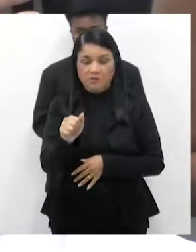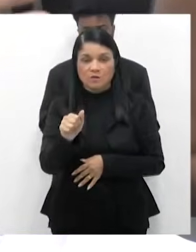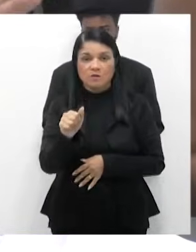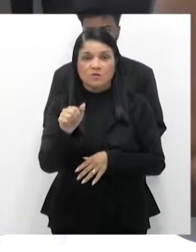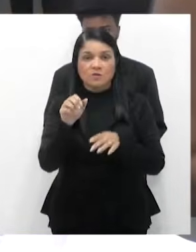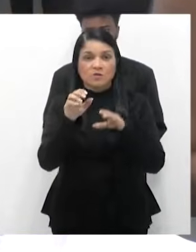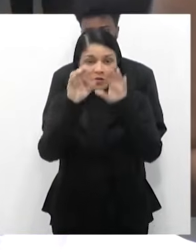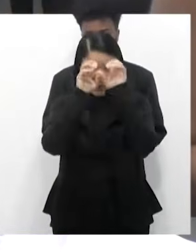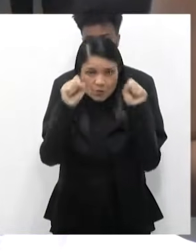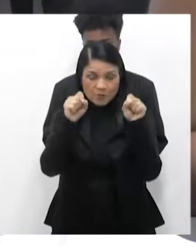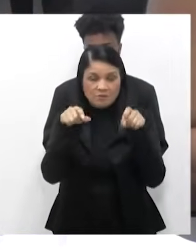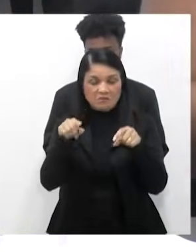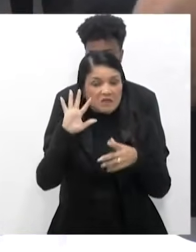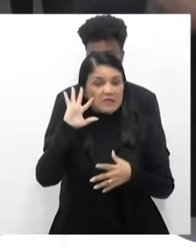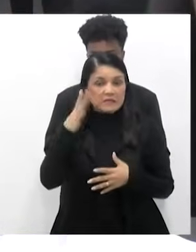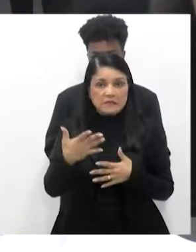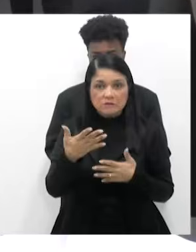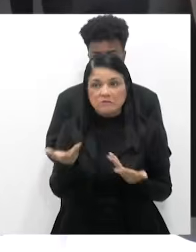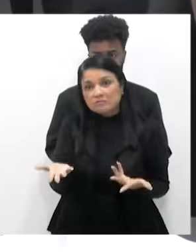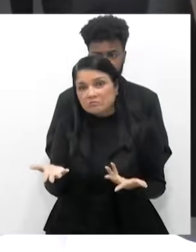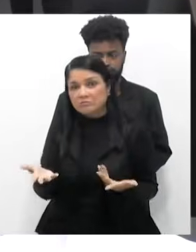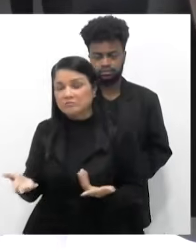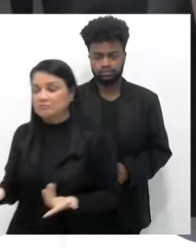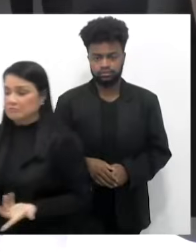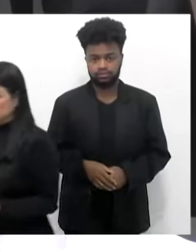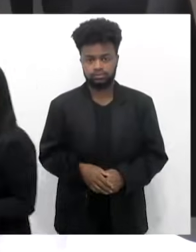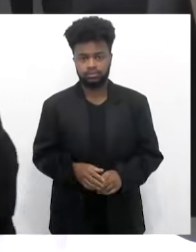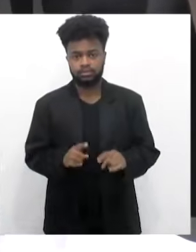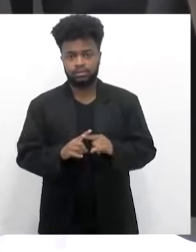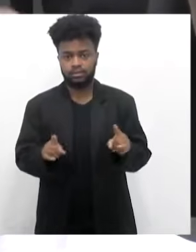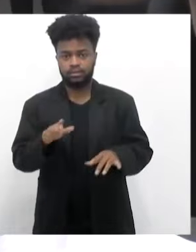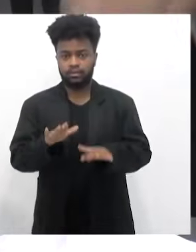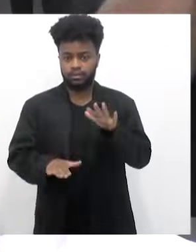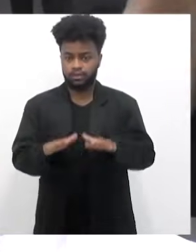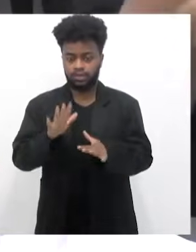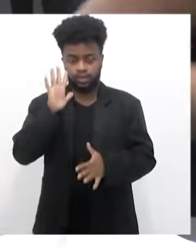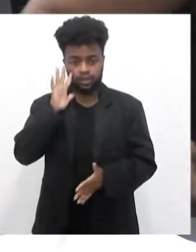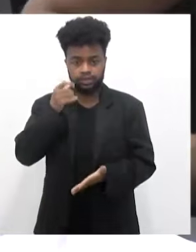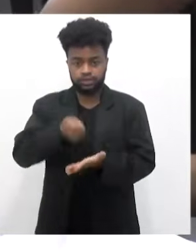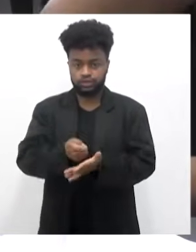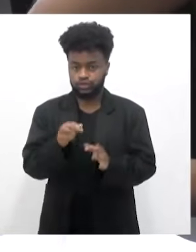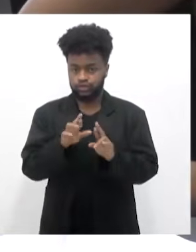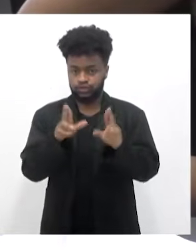vezes decide assim e ora decide assado.